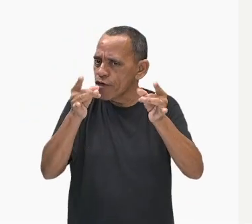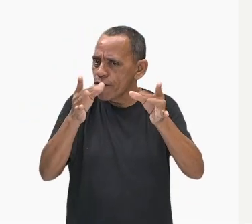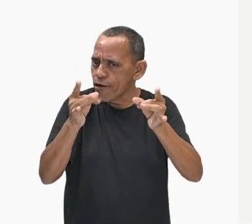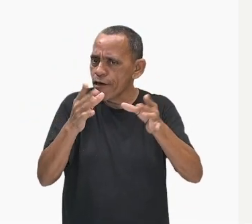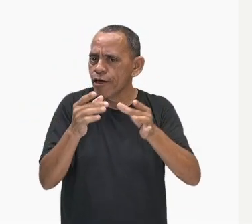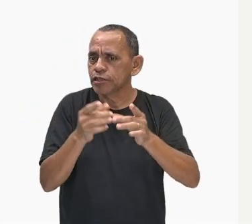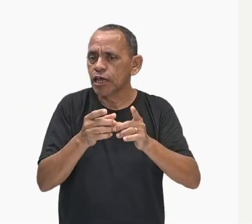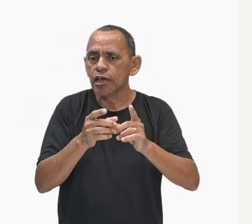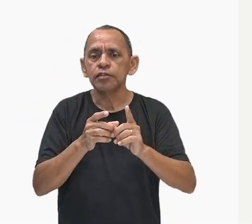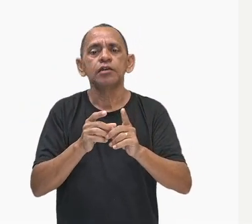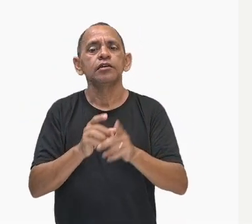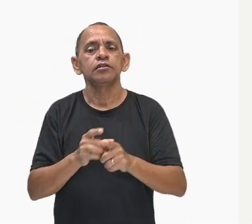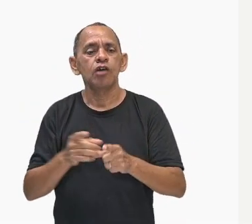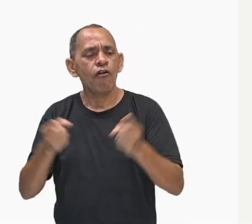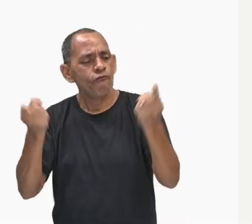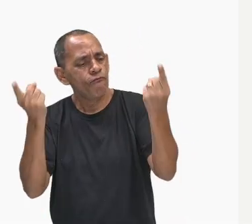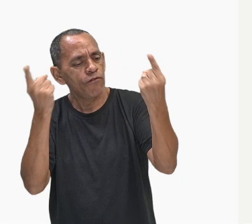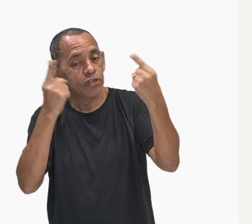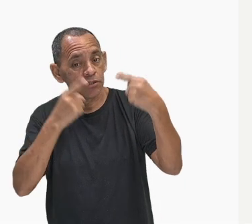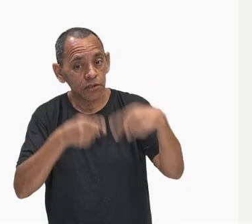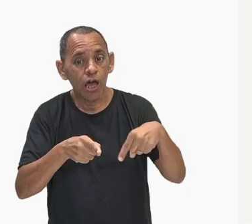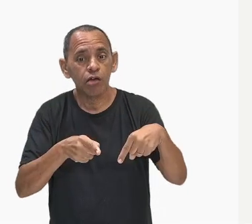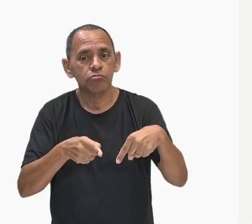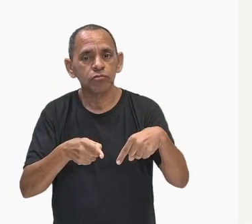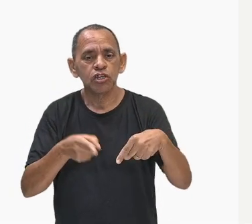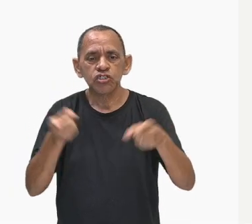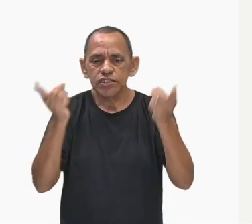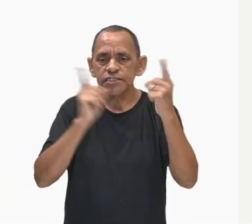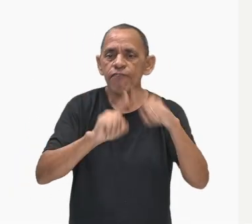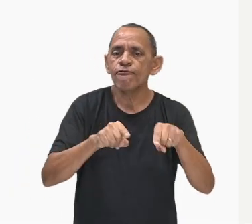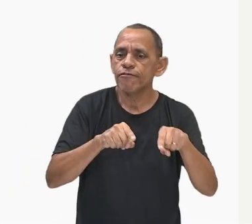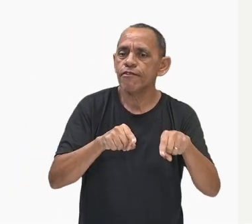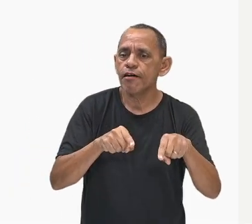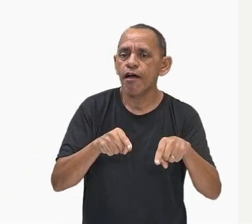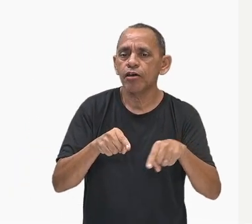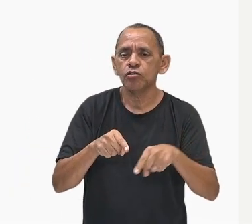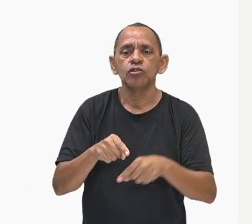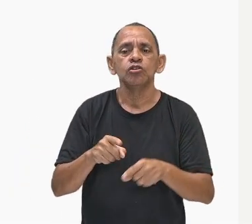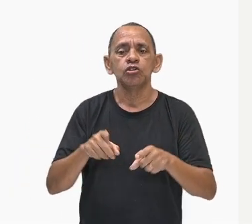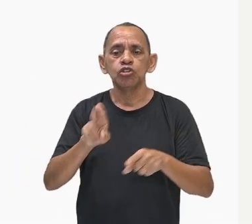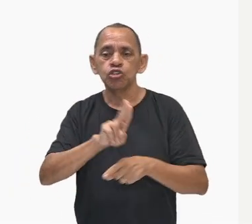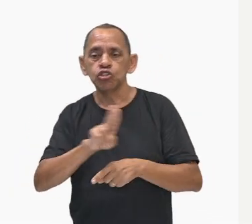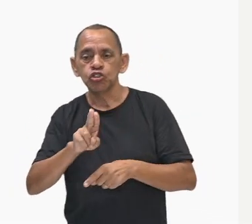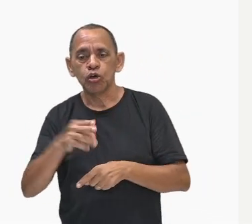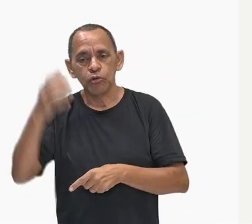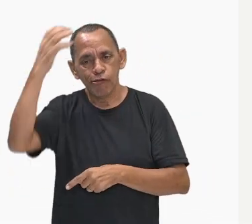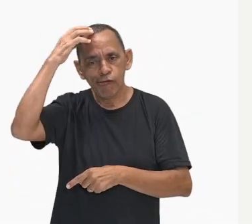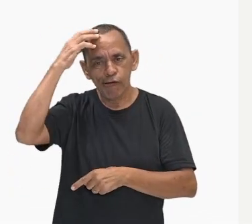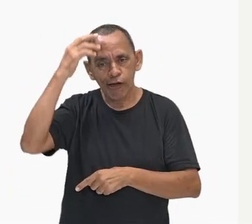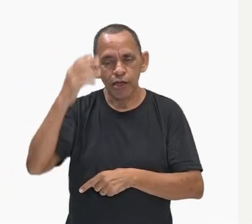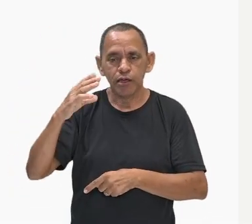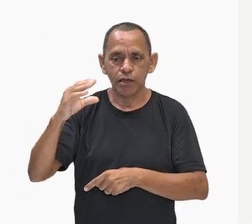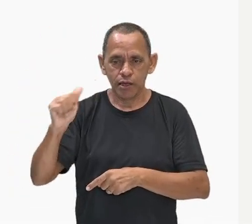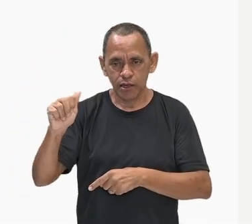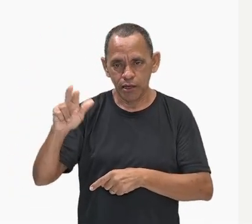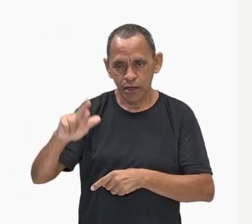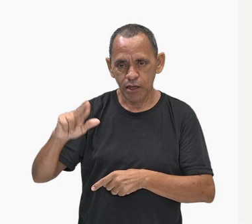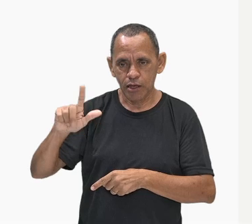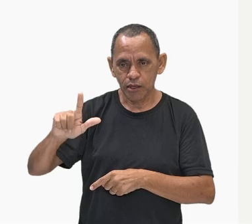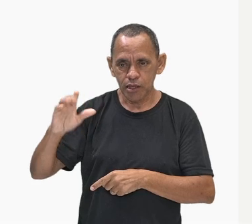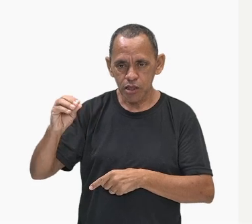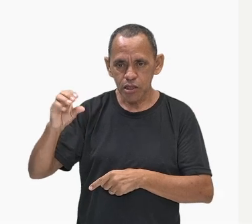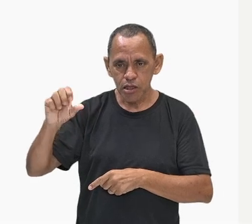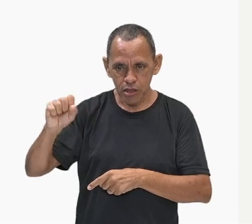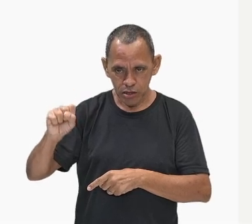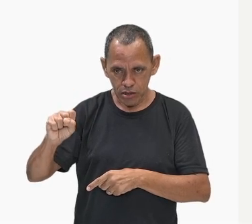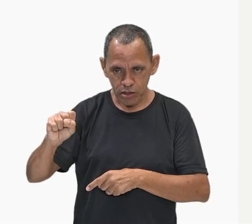enfrentar o poderio militar do rei, que naquela época era o Carlos I. E essa disputa a gente vai chamar